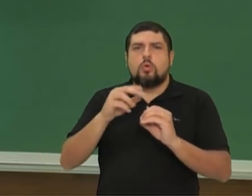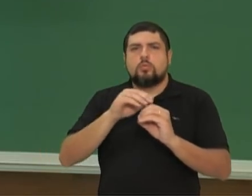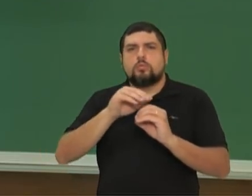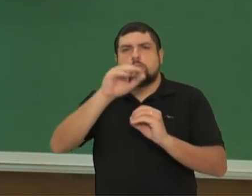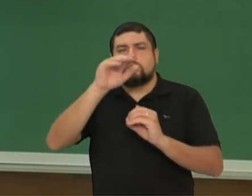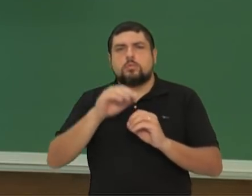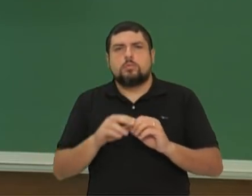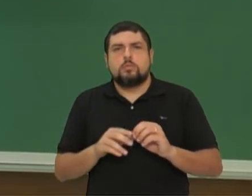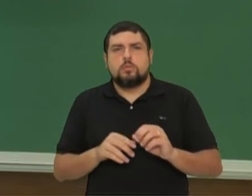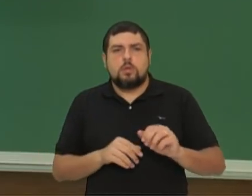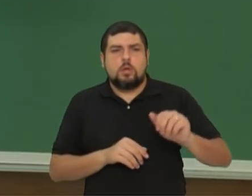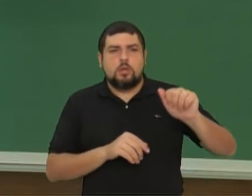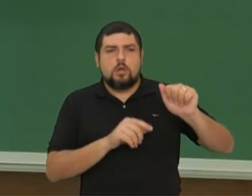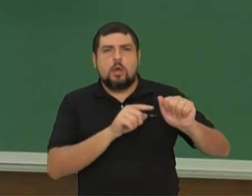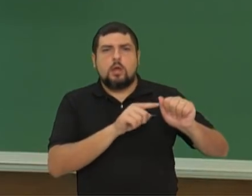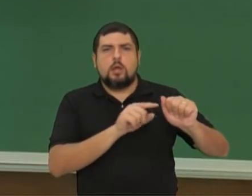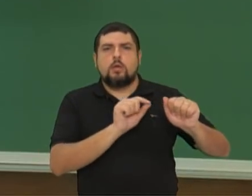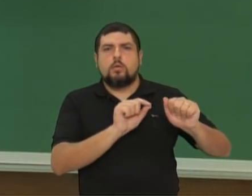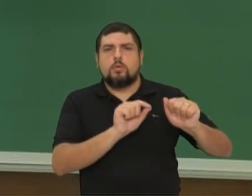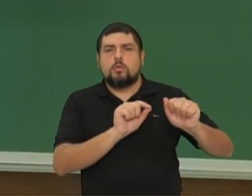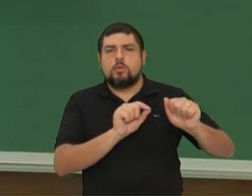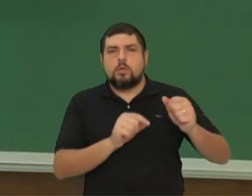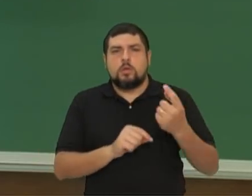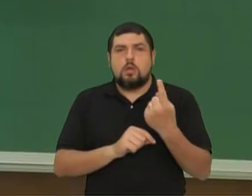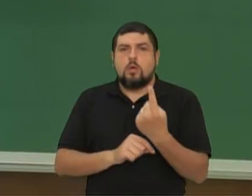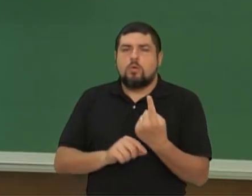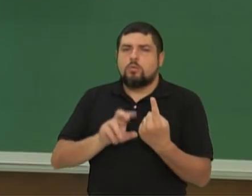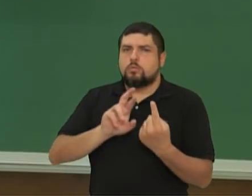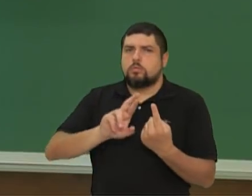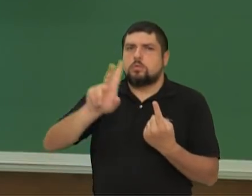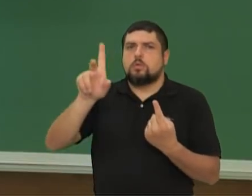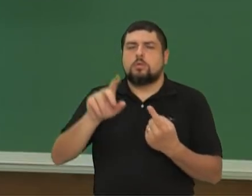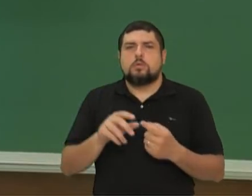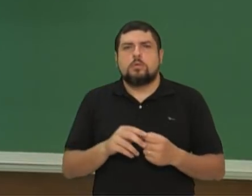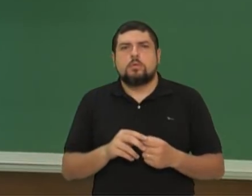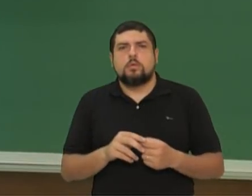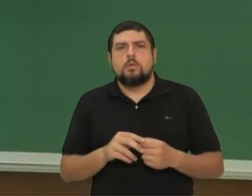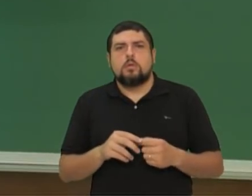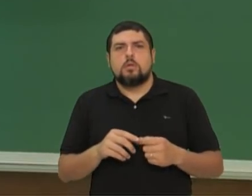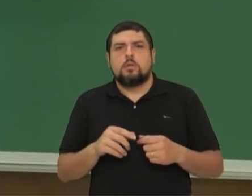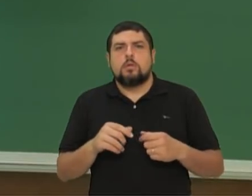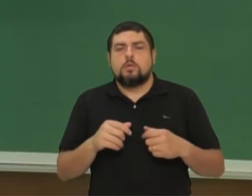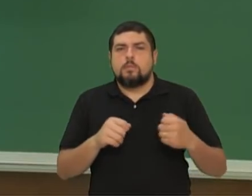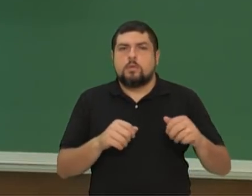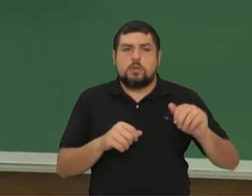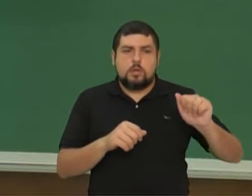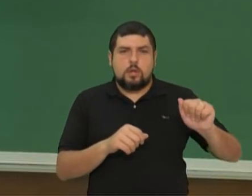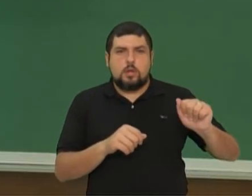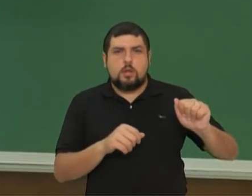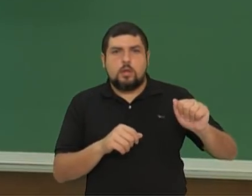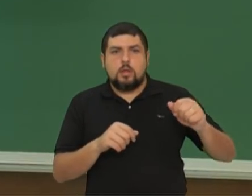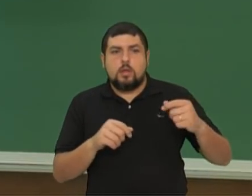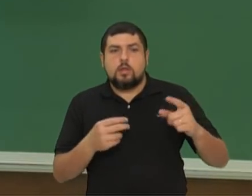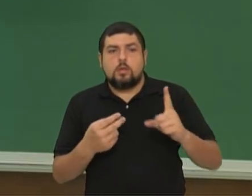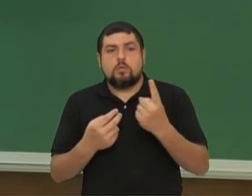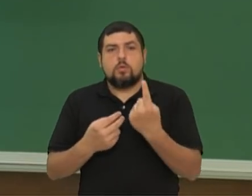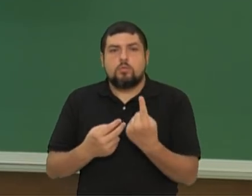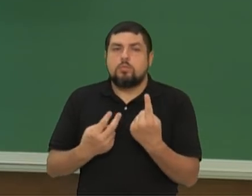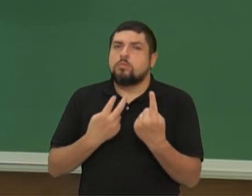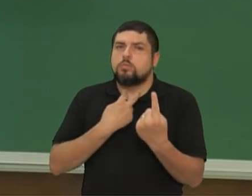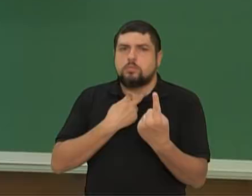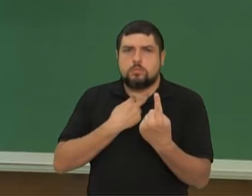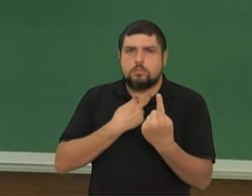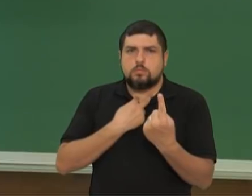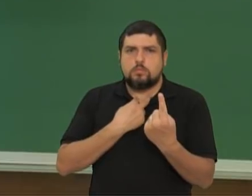diferente de 1. O A pode ser maior, deve ser maior que zero, mas ele precisa ser diferente de